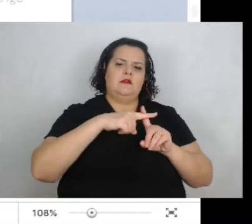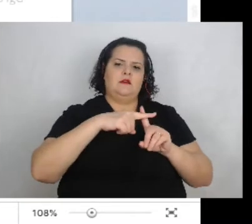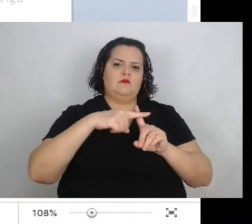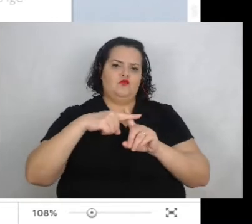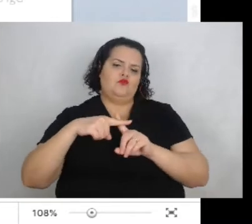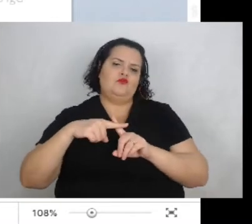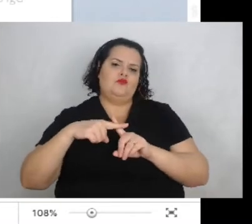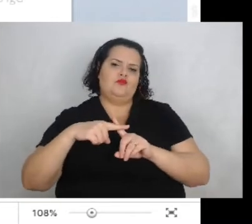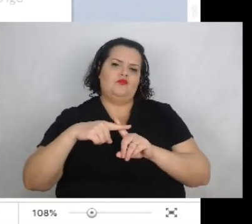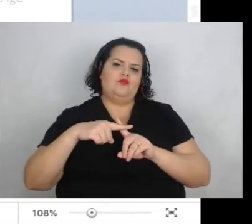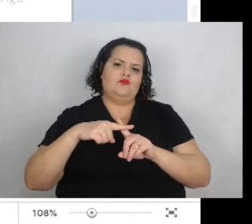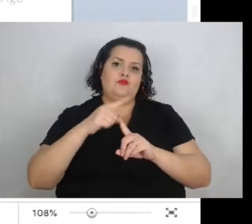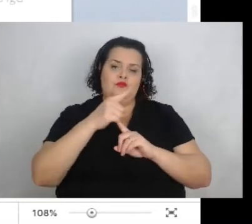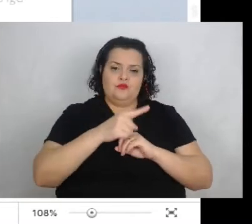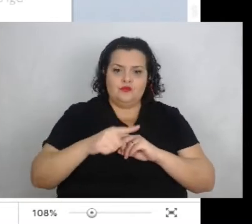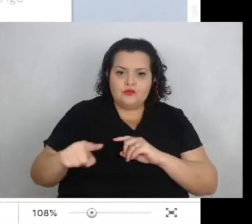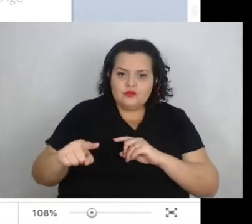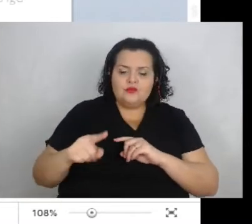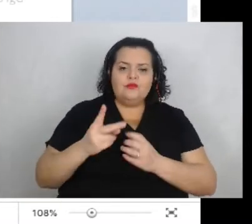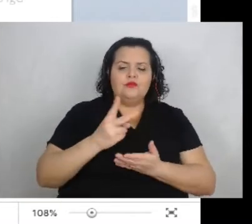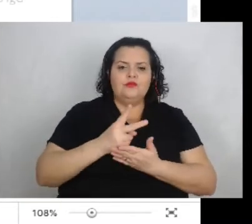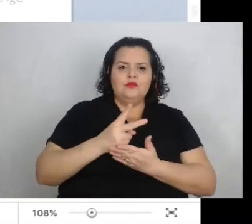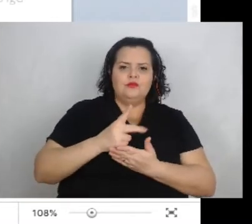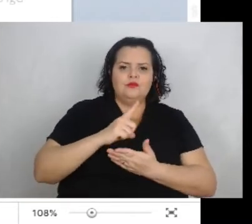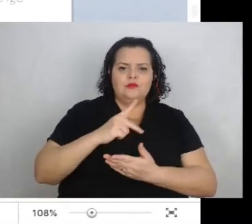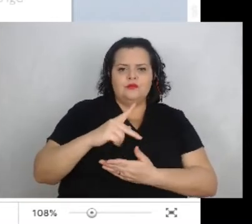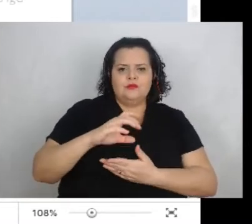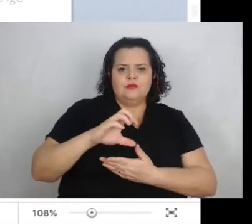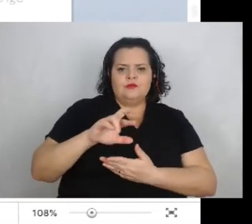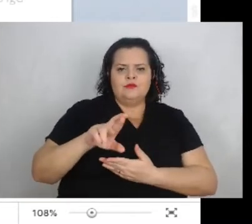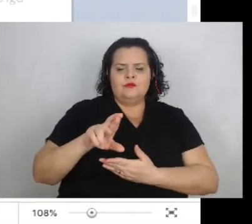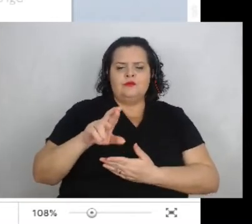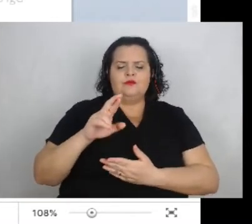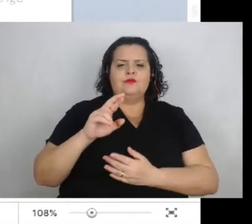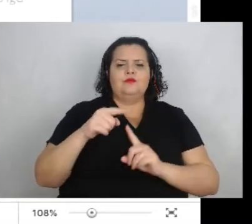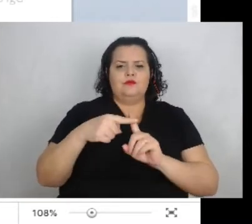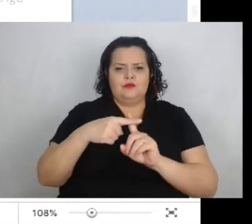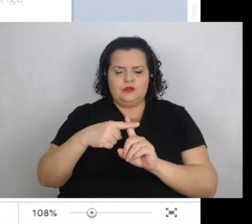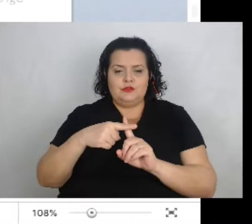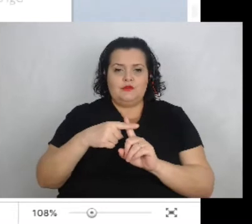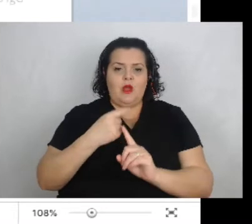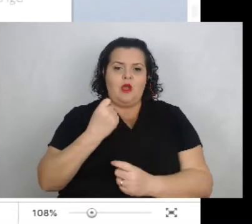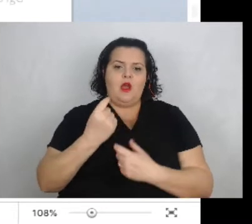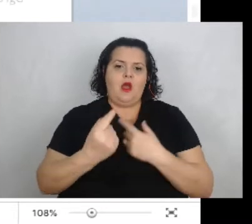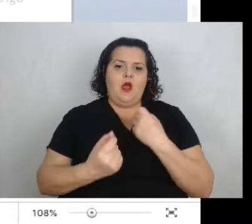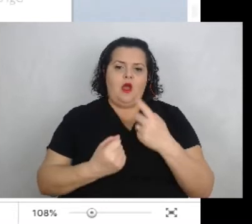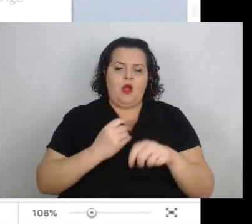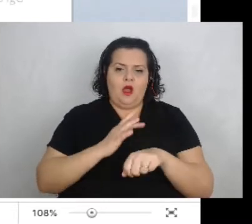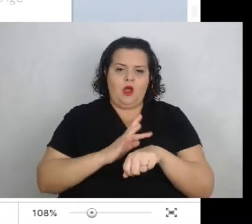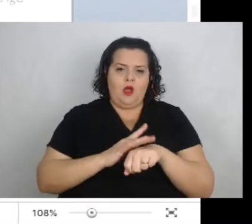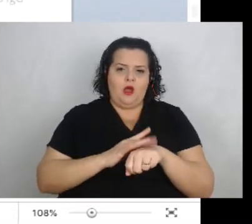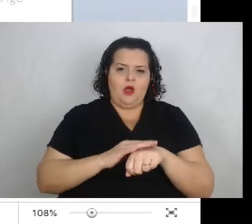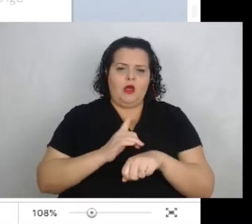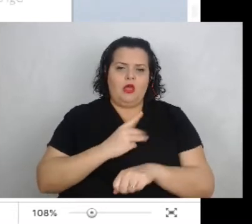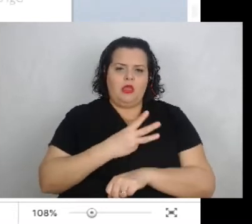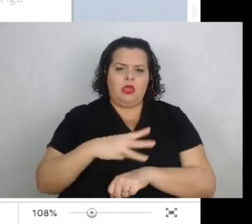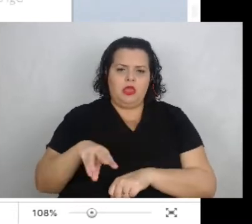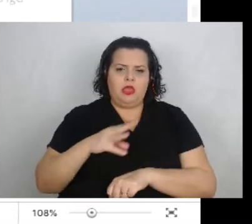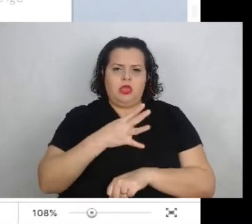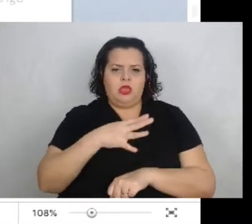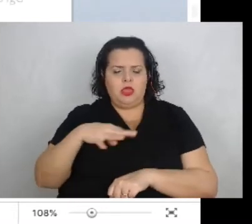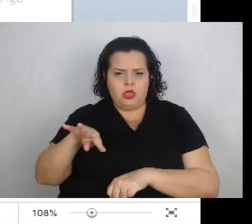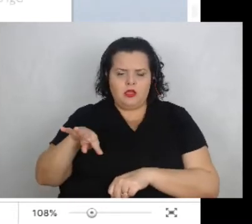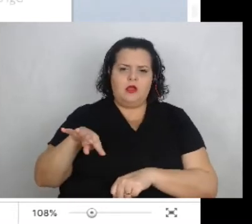ainda na primeira semana, por exemplo, um PCR positivo. Alguns pacientes, como eu mostrei, ficam 3 semanas, 4 semanas